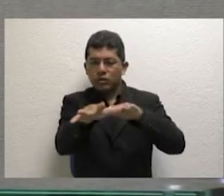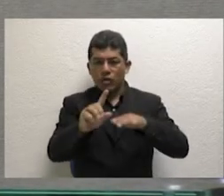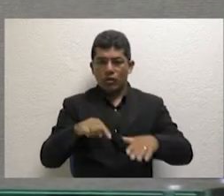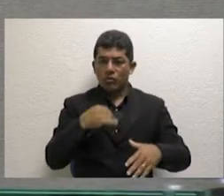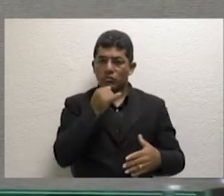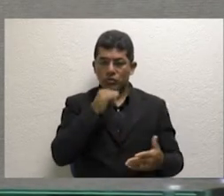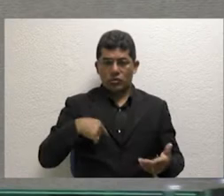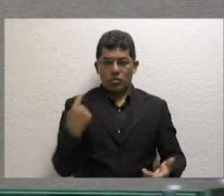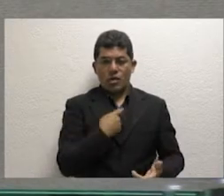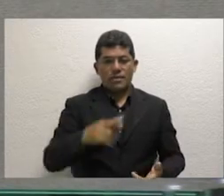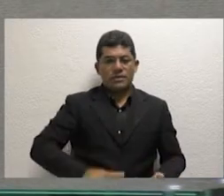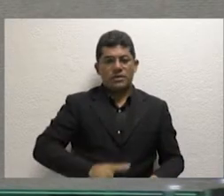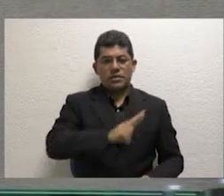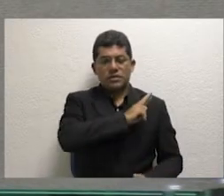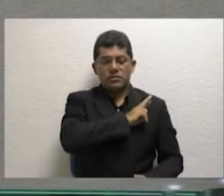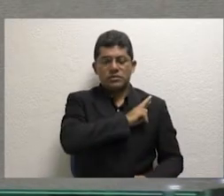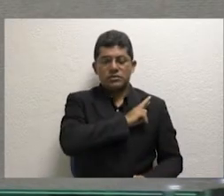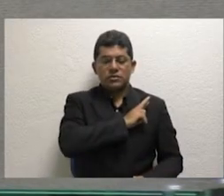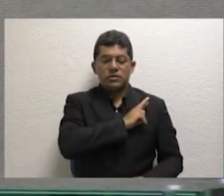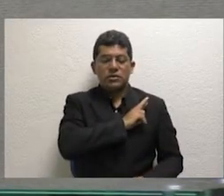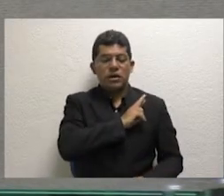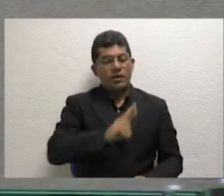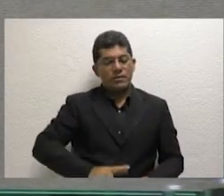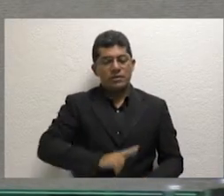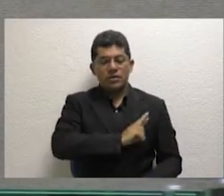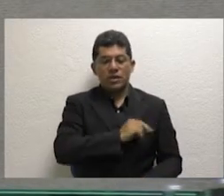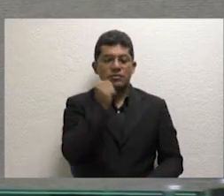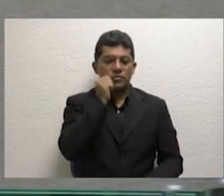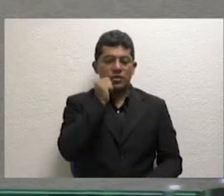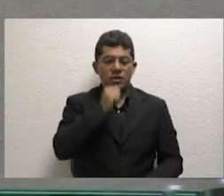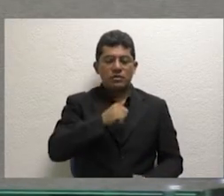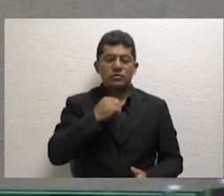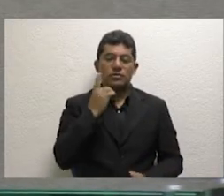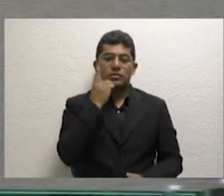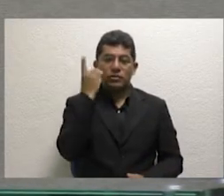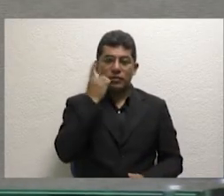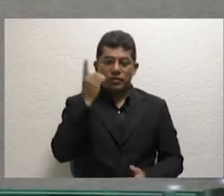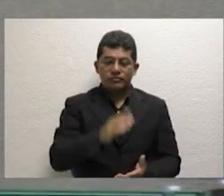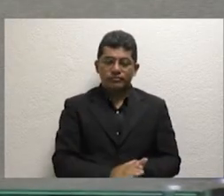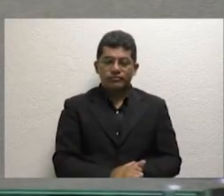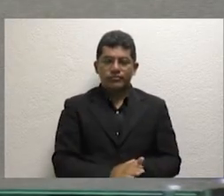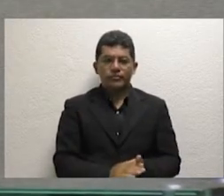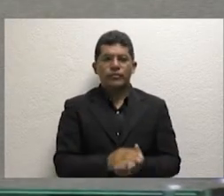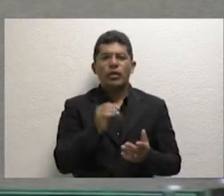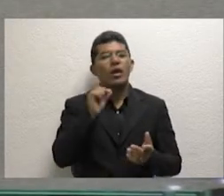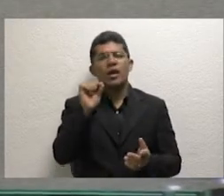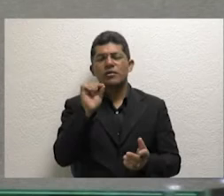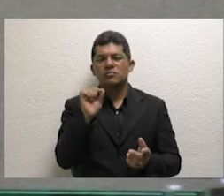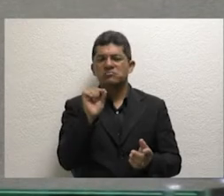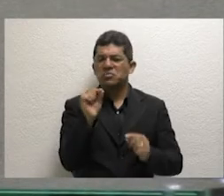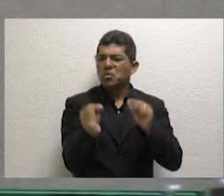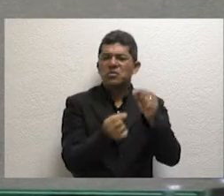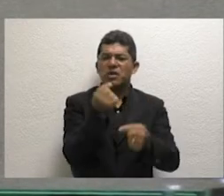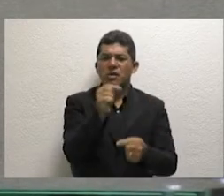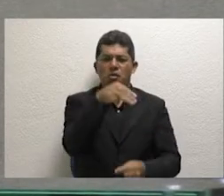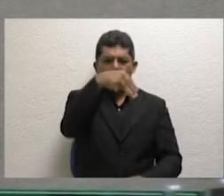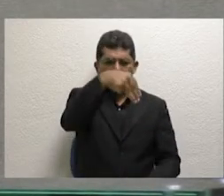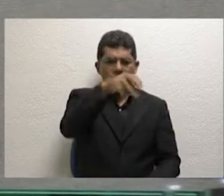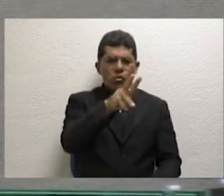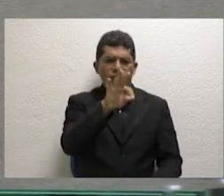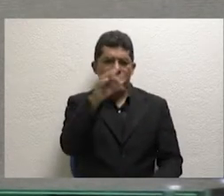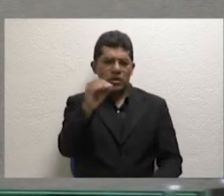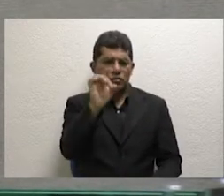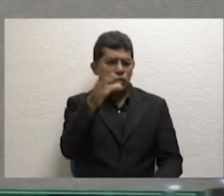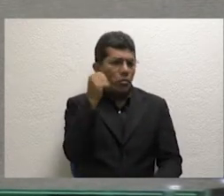caso representando as mulheres parlamentares o que que é esse movimento é o movimento de inclusão das mulheres no